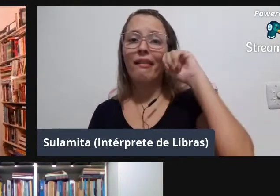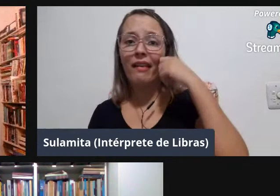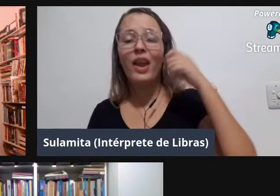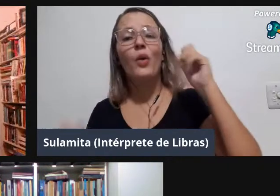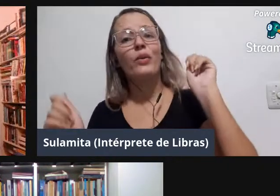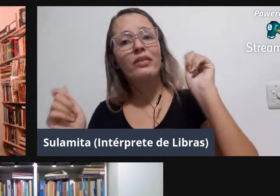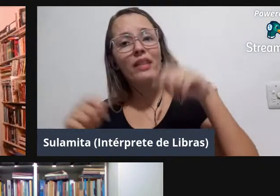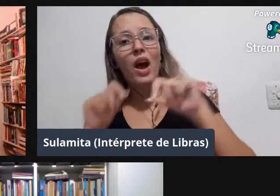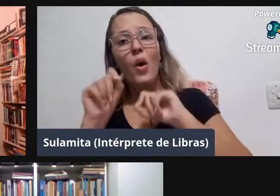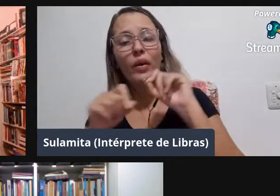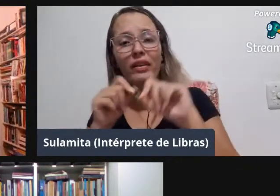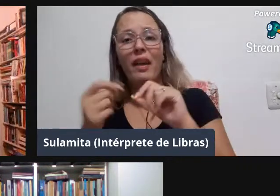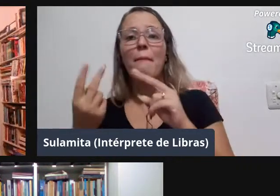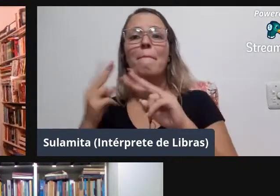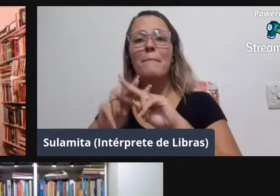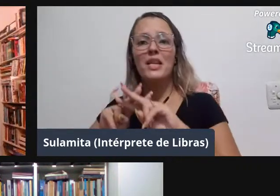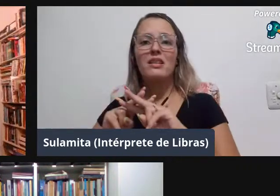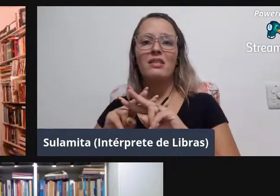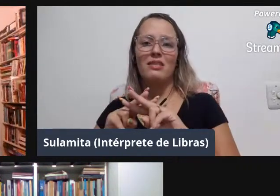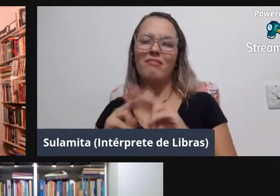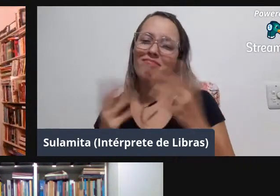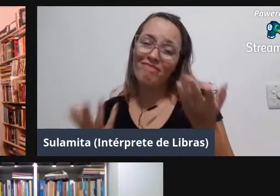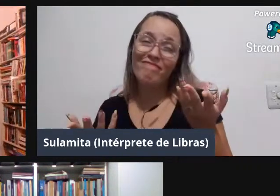aí eu peguei esse semestre alguns dados